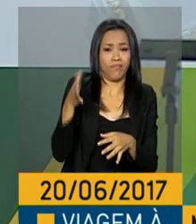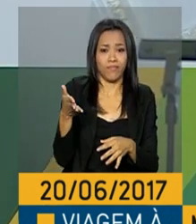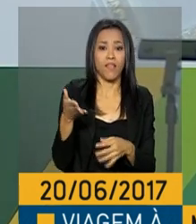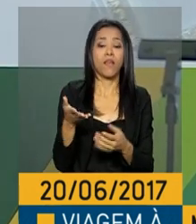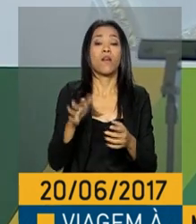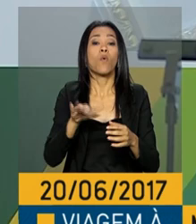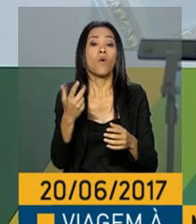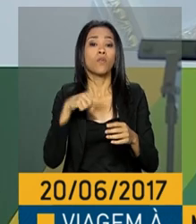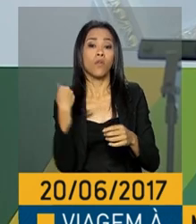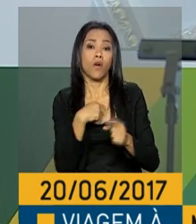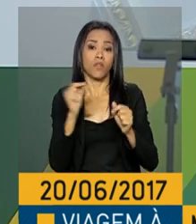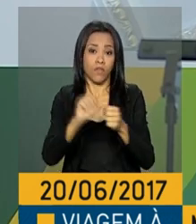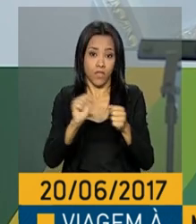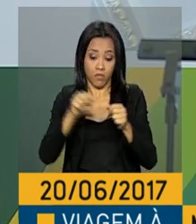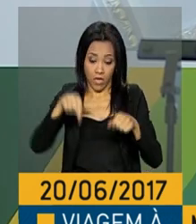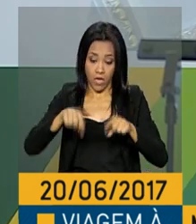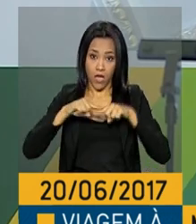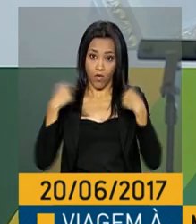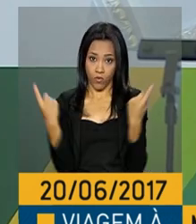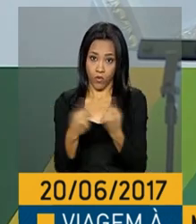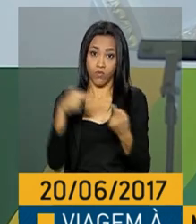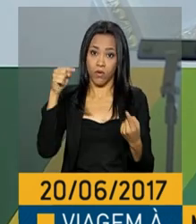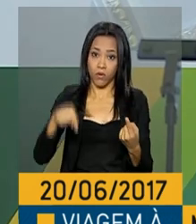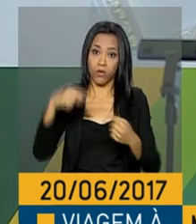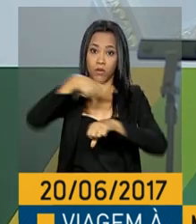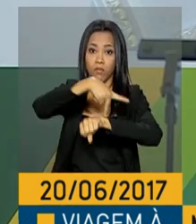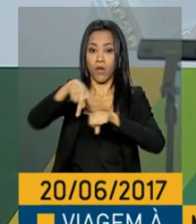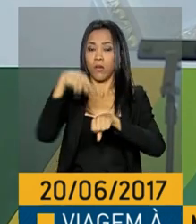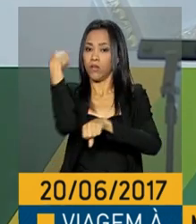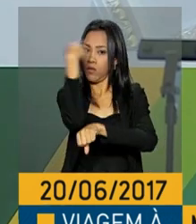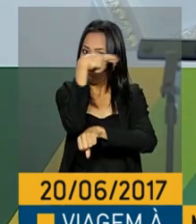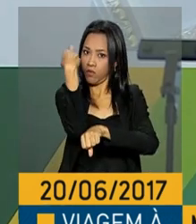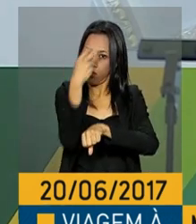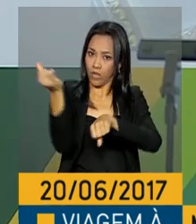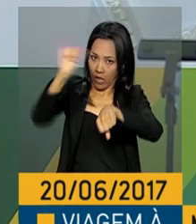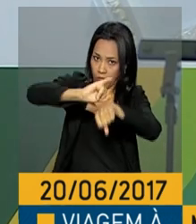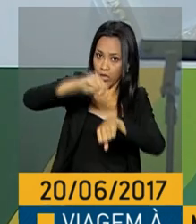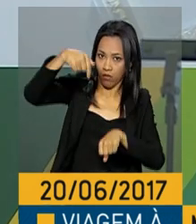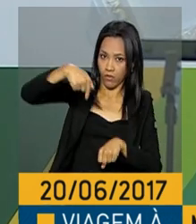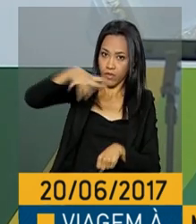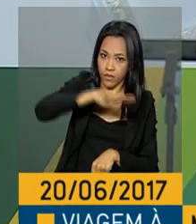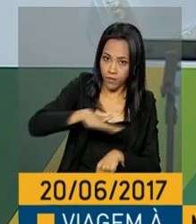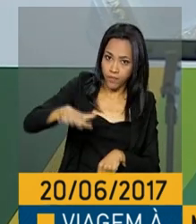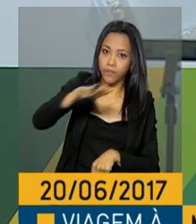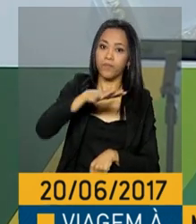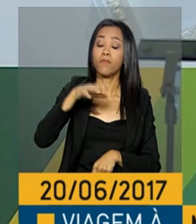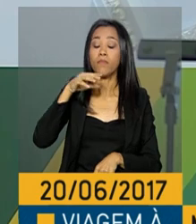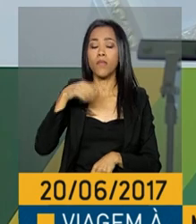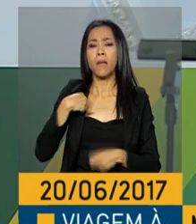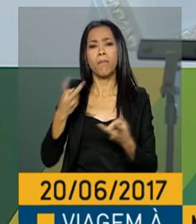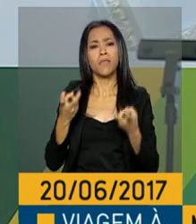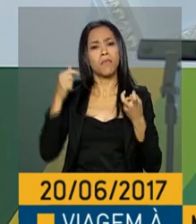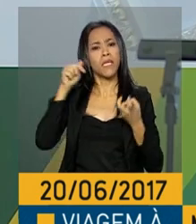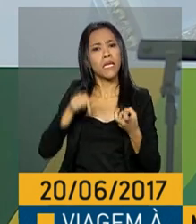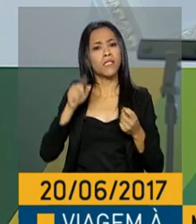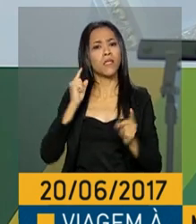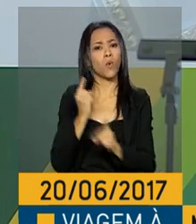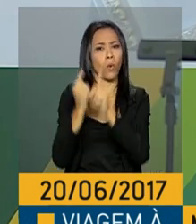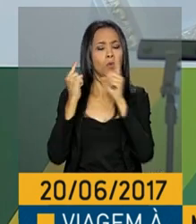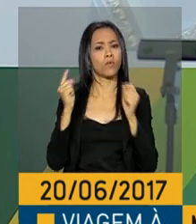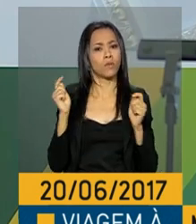fazemos as reuniões aqui na Rússia, aqui em Moscou, nós verificamos que este encontro pode